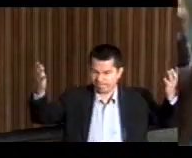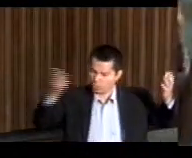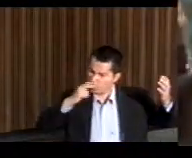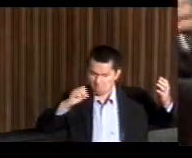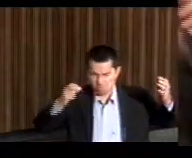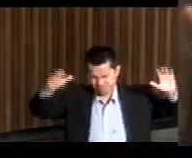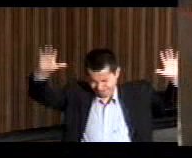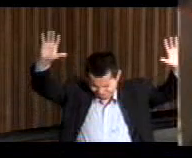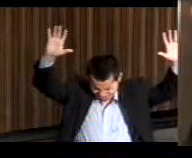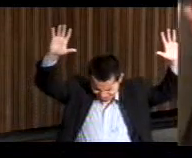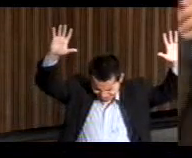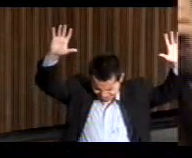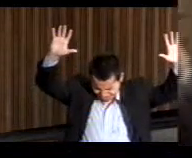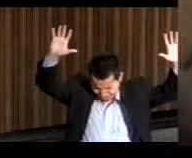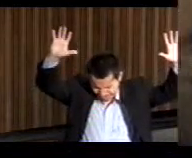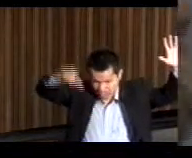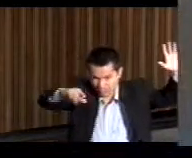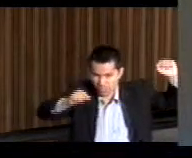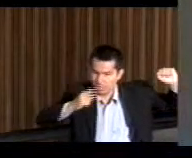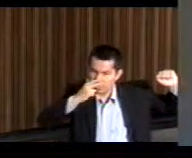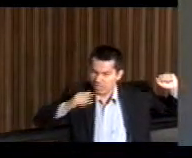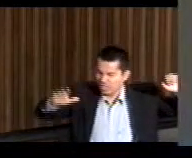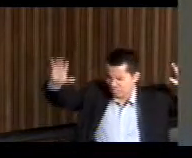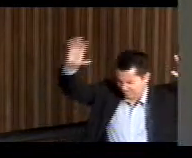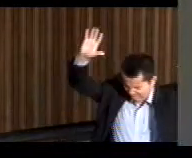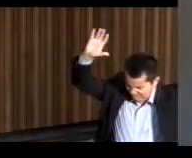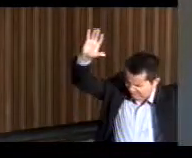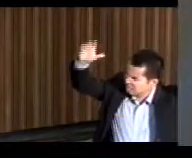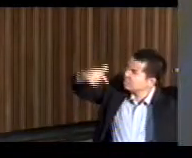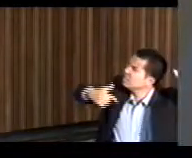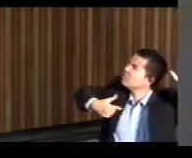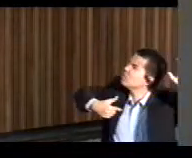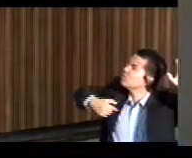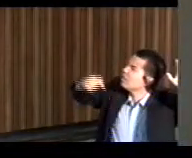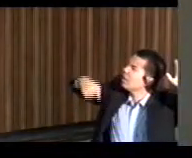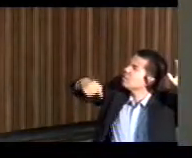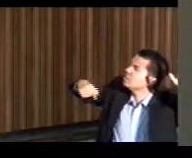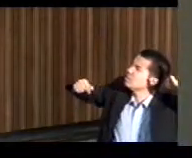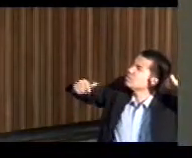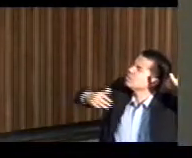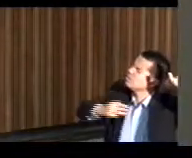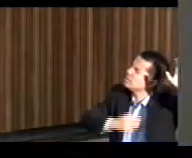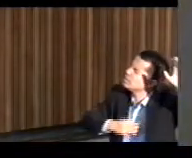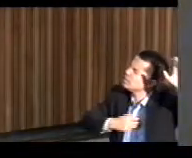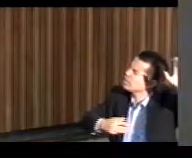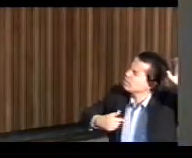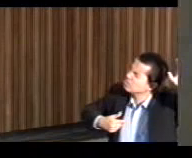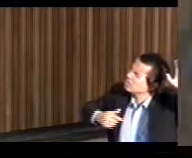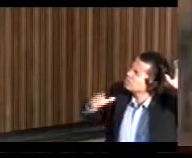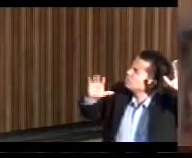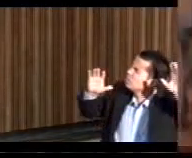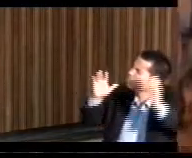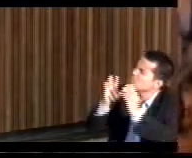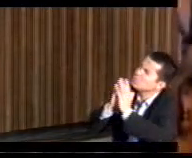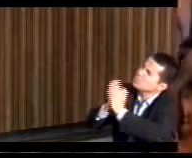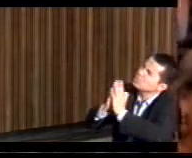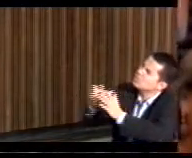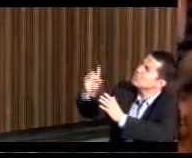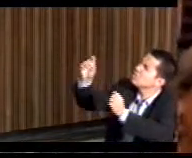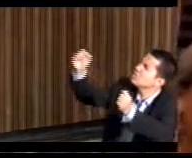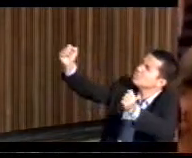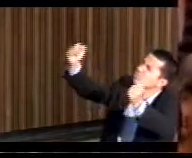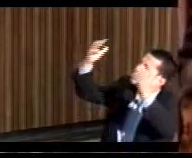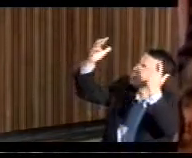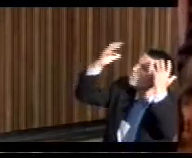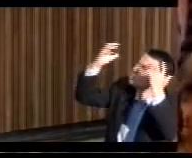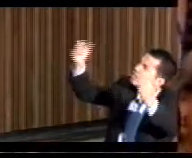carência, e diz: Deus, estou aqui, tenha misericórdia de mim. E toma posse de algo que você está buscando